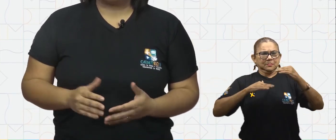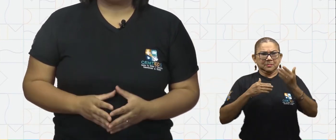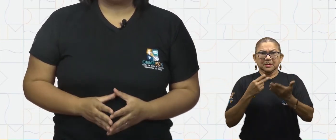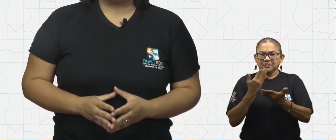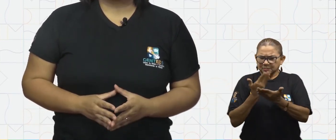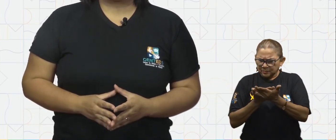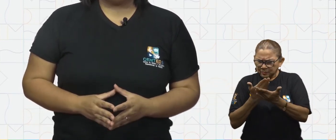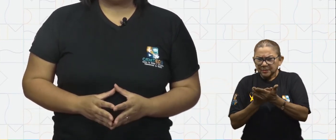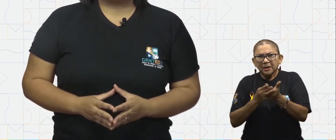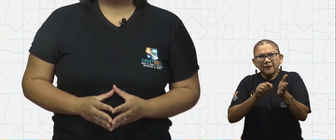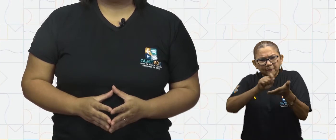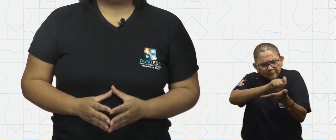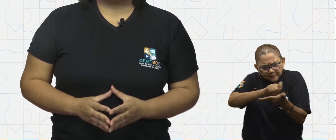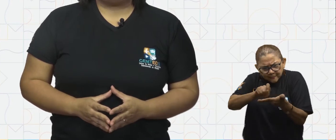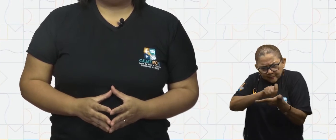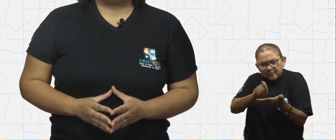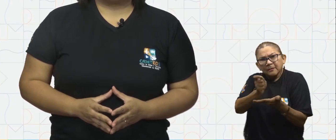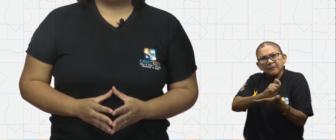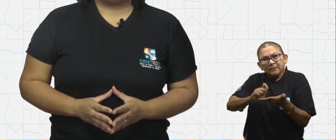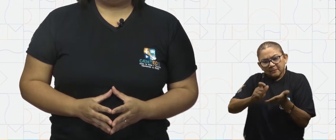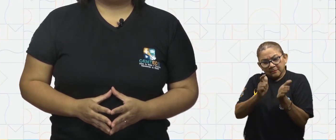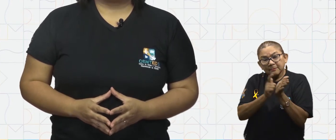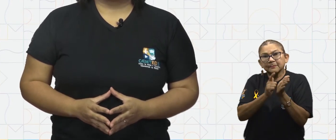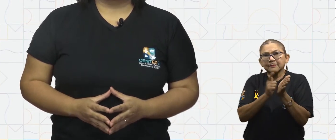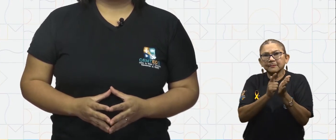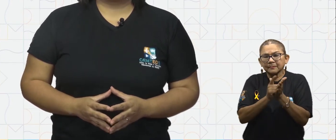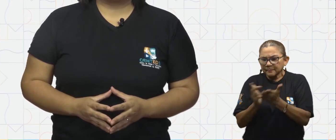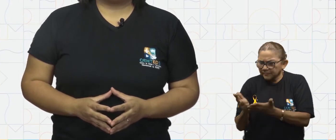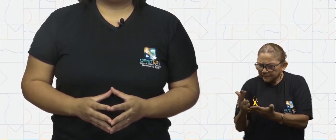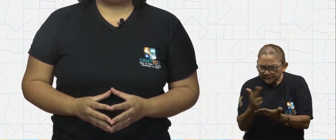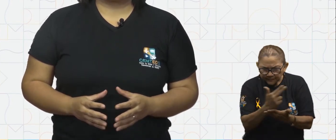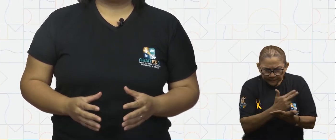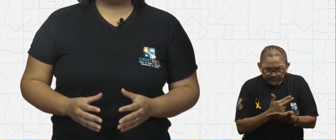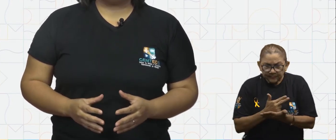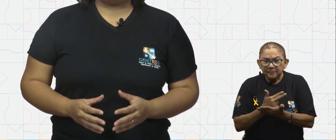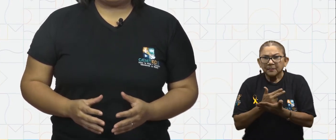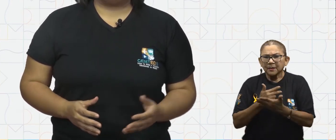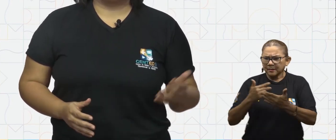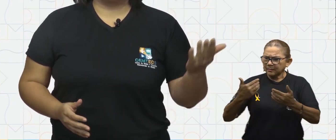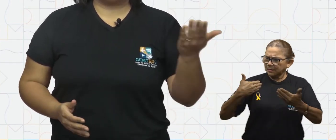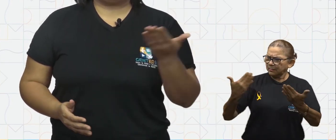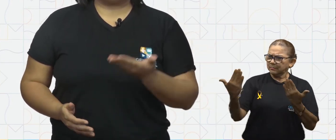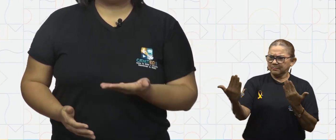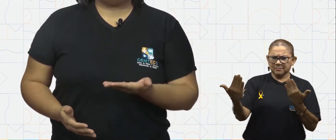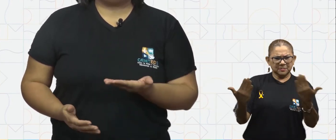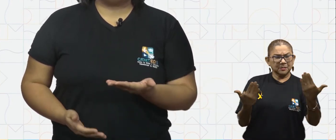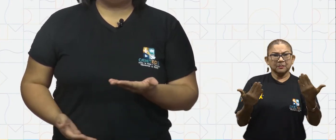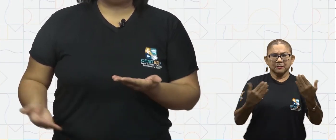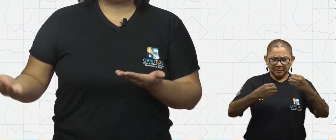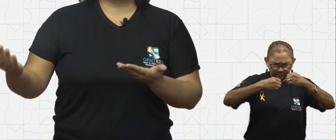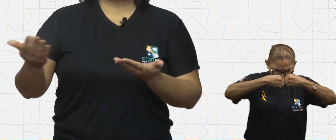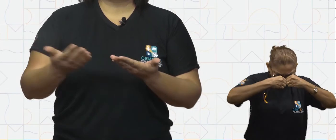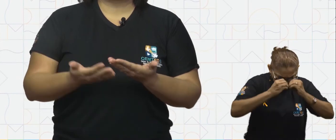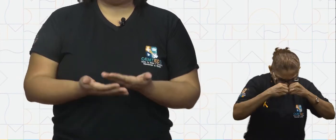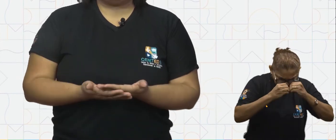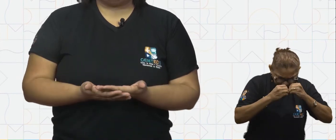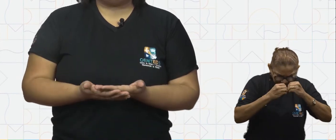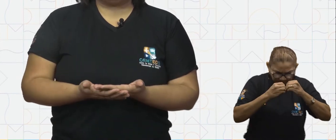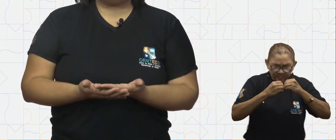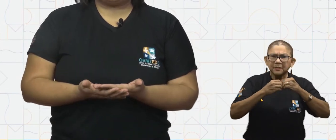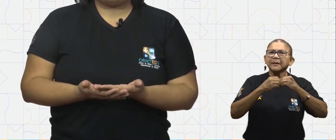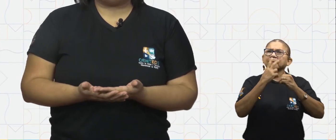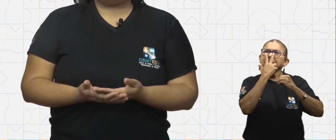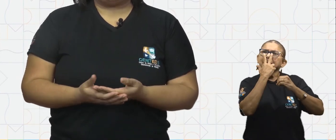papel. Com o avanço das máquinas fotográficas, foi possível associar um microscópio a uma